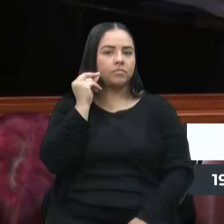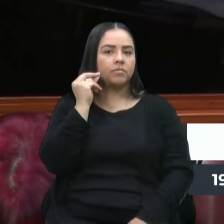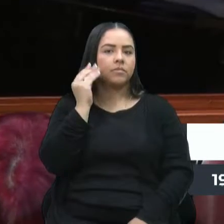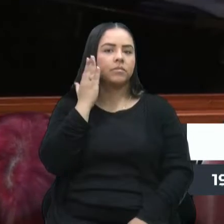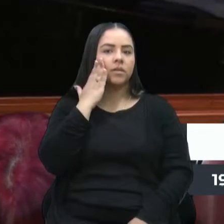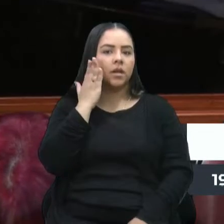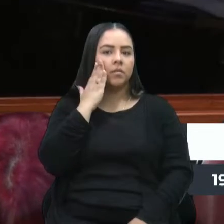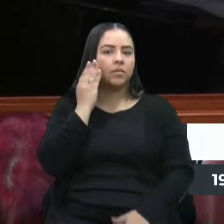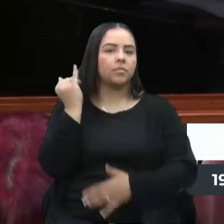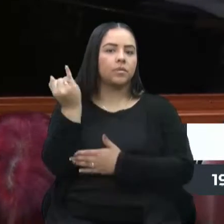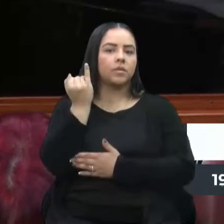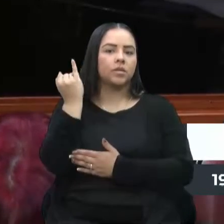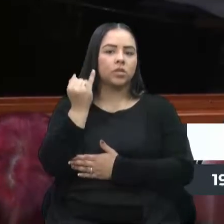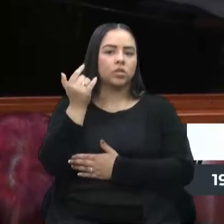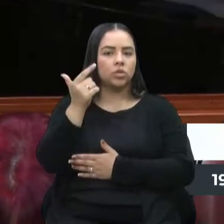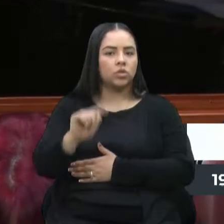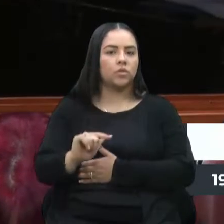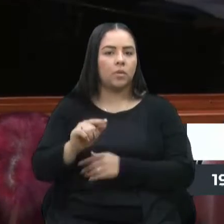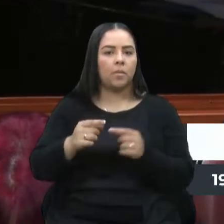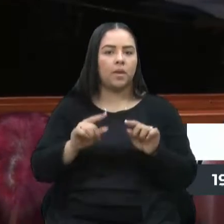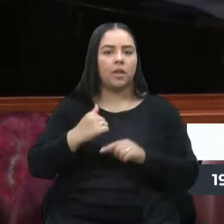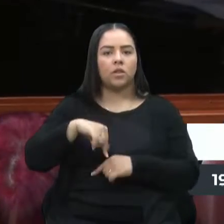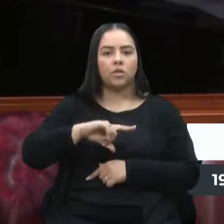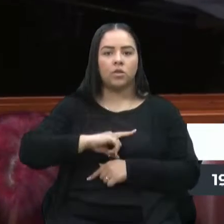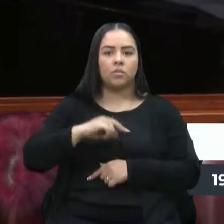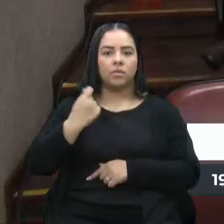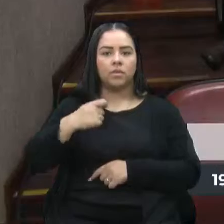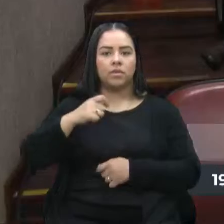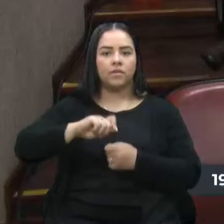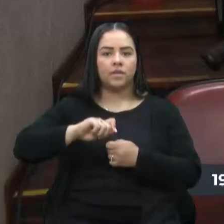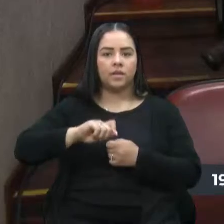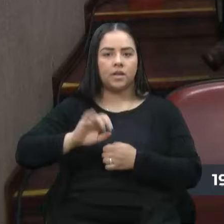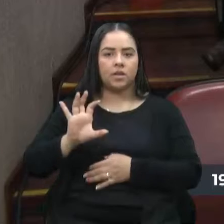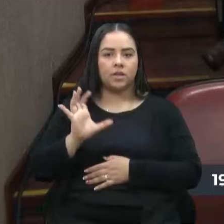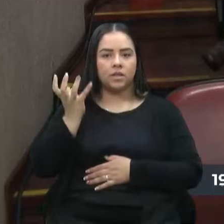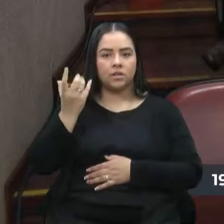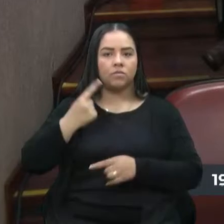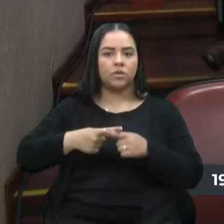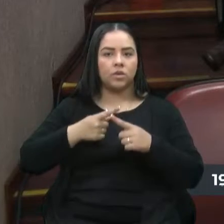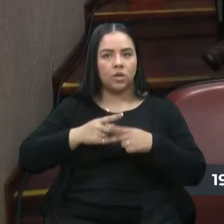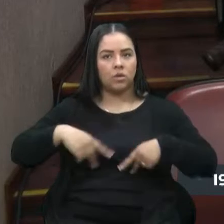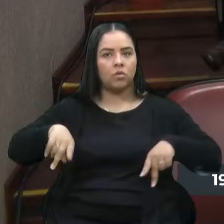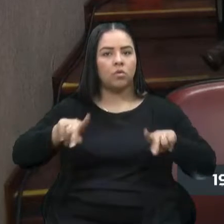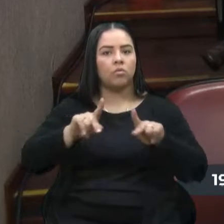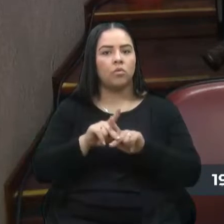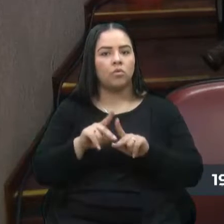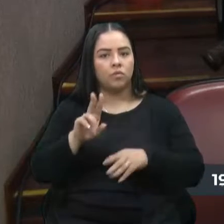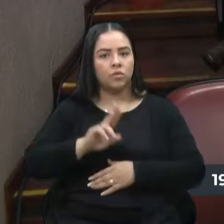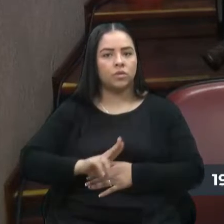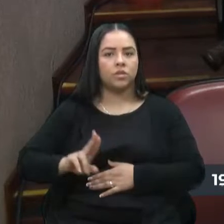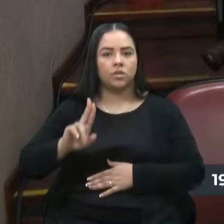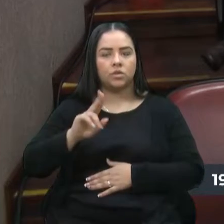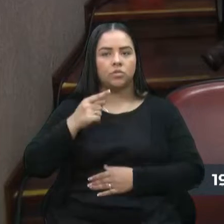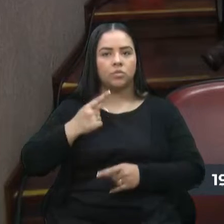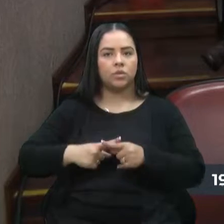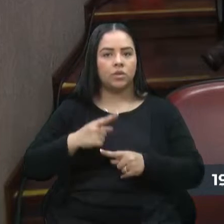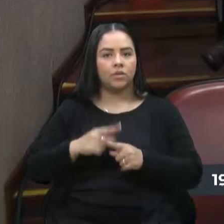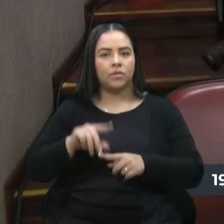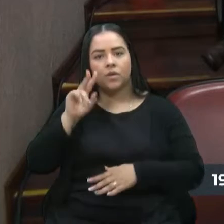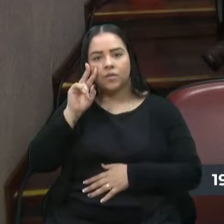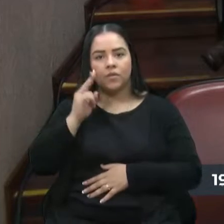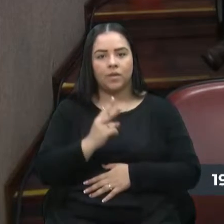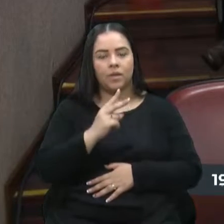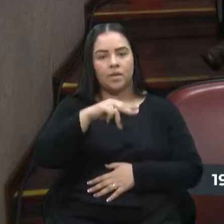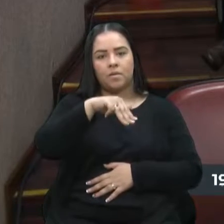mais uma vez mas que nós possamos fazer as coisas acontecer o povo vai estar utilizando né vai estar lá vendo a